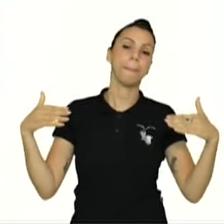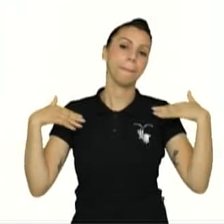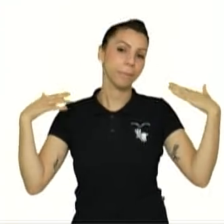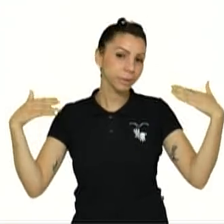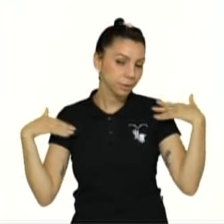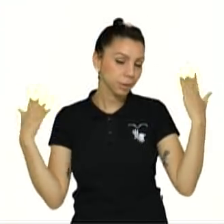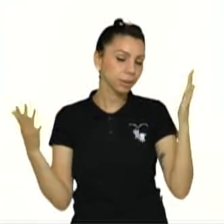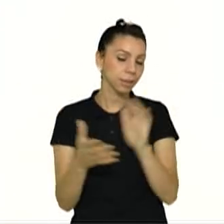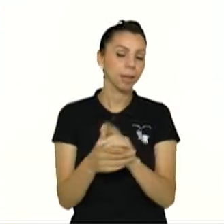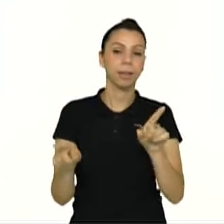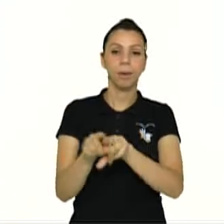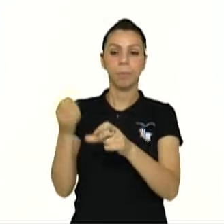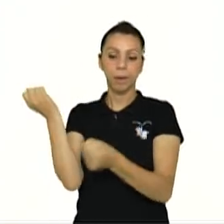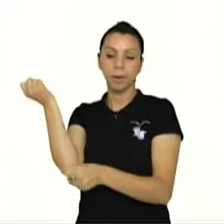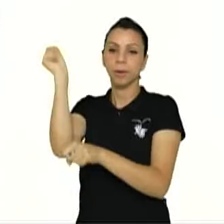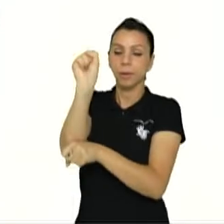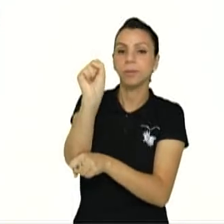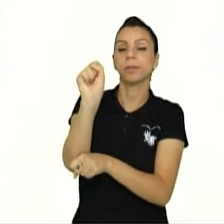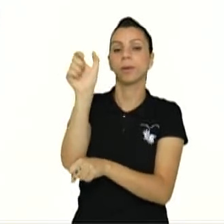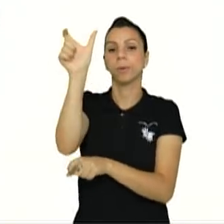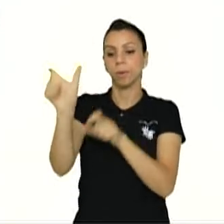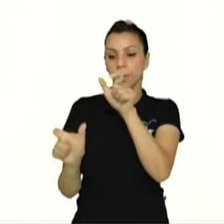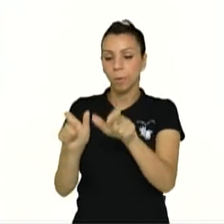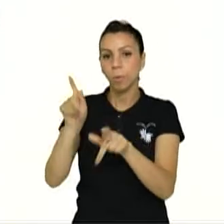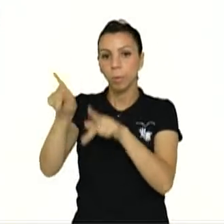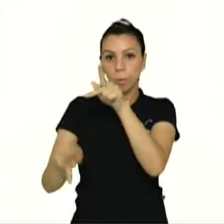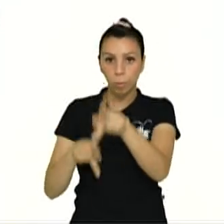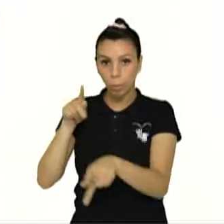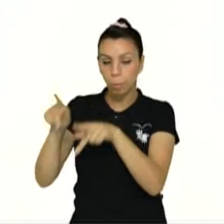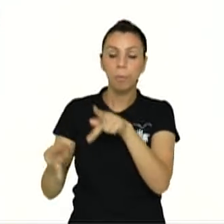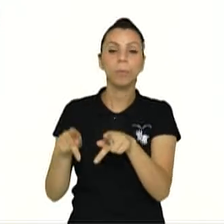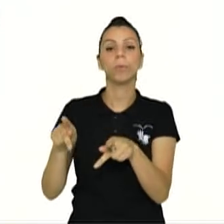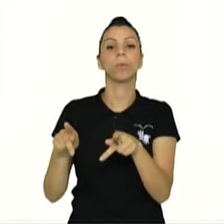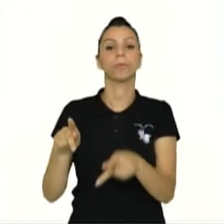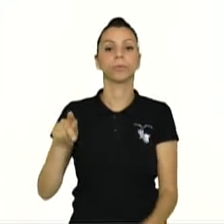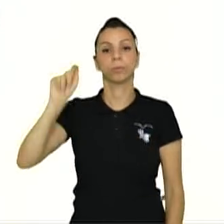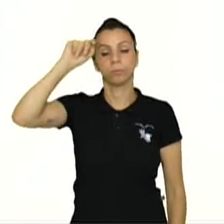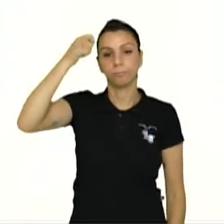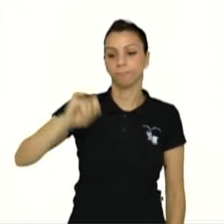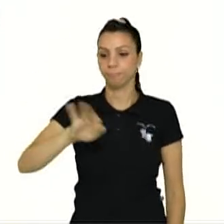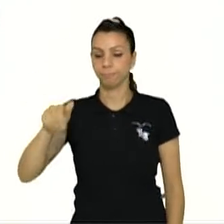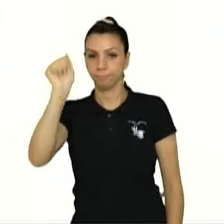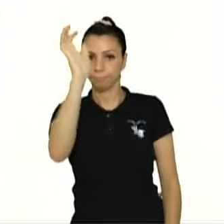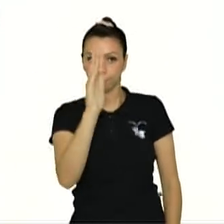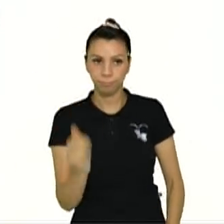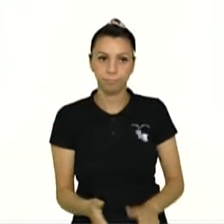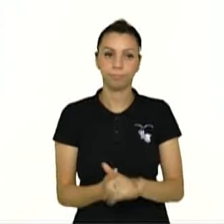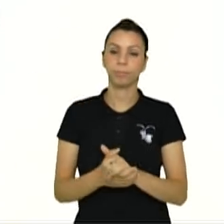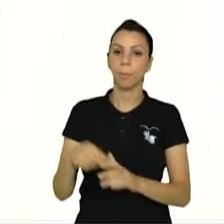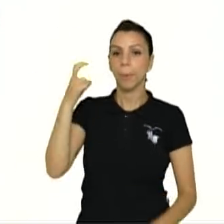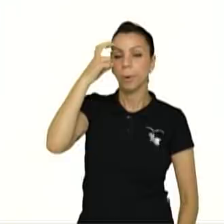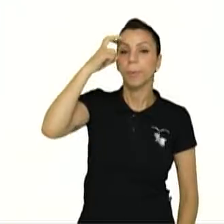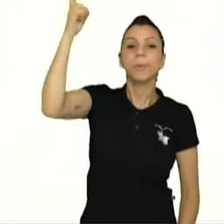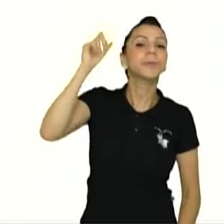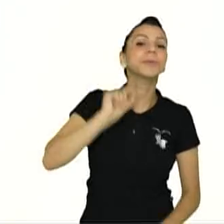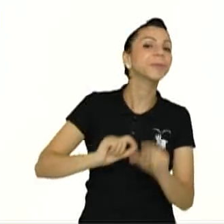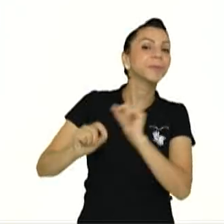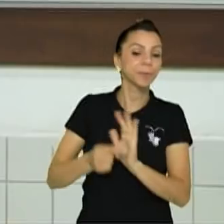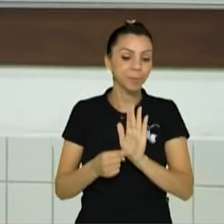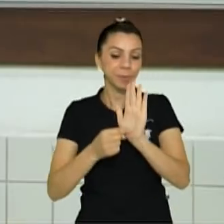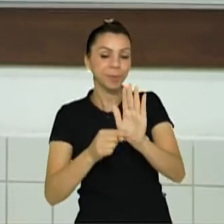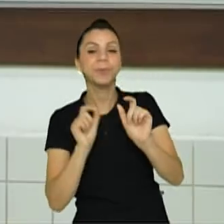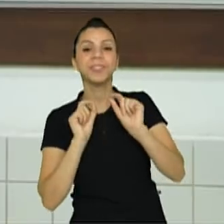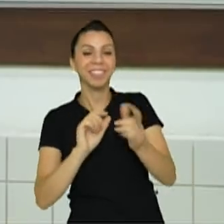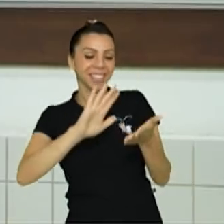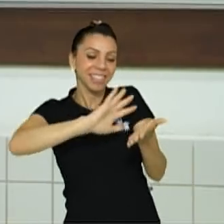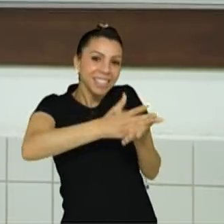povo afro-brasileiro, quero destacar uma resistência cultural que foi o samba, tá? Uma